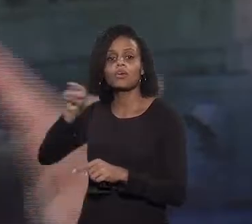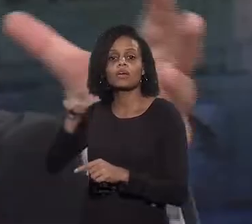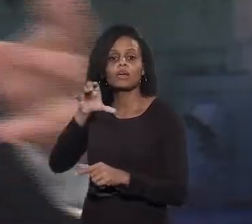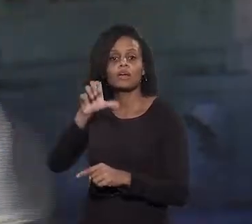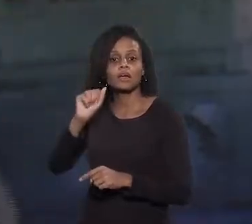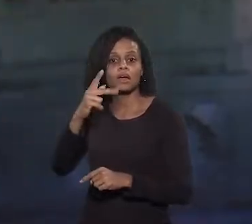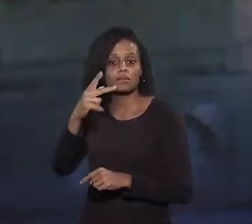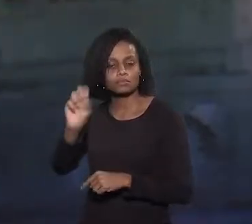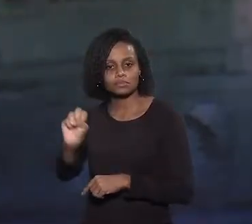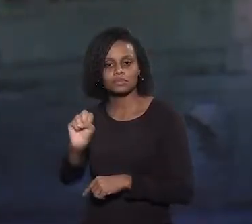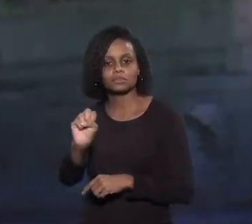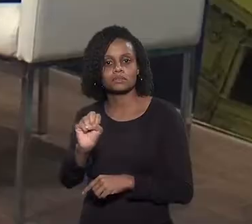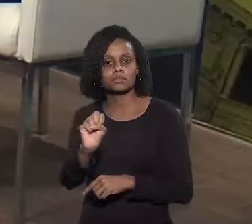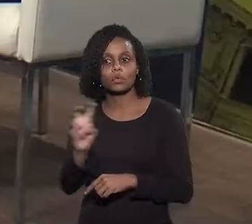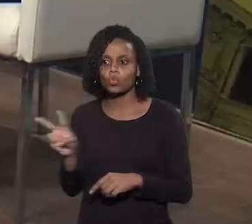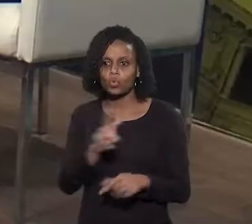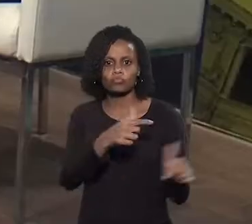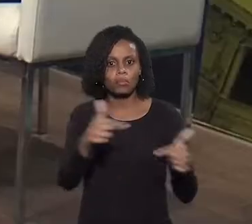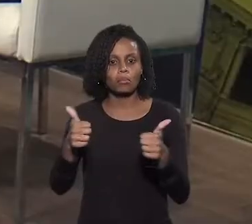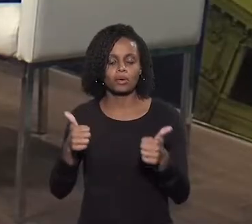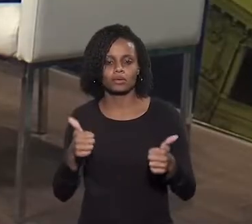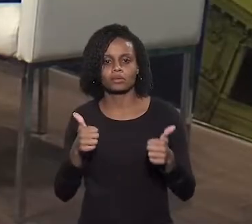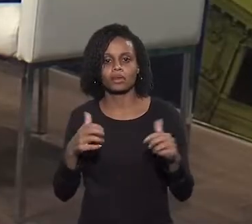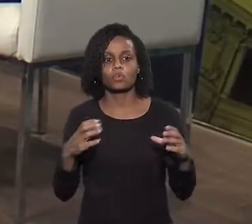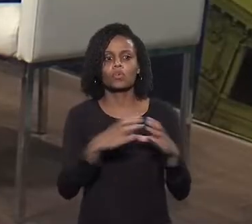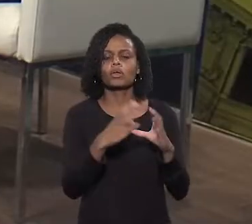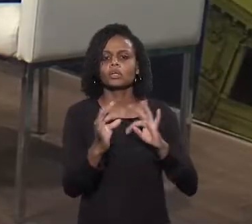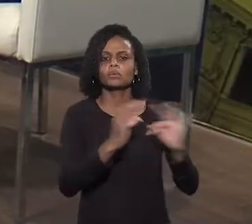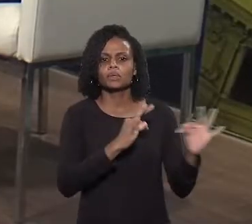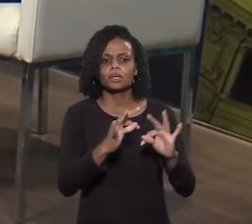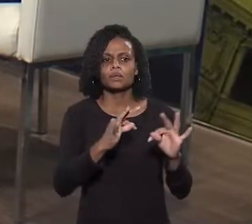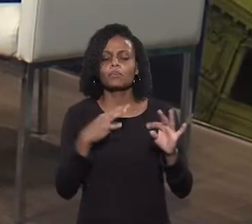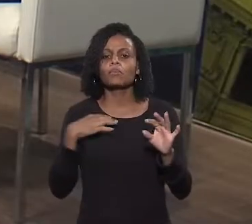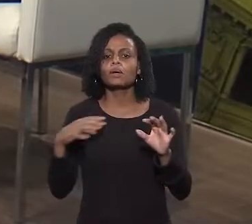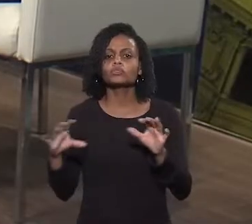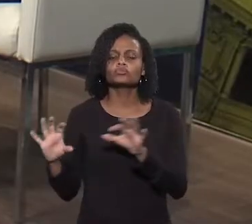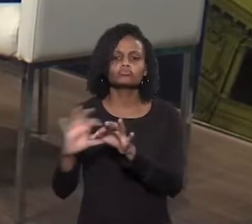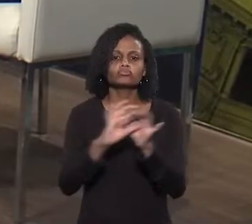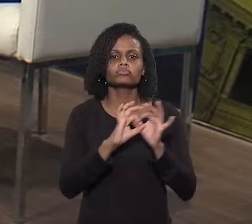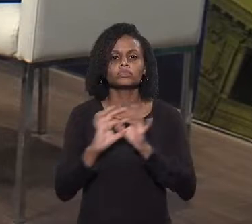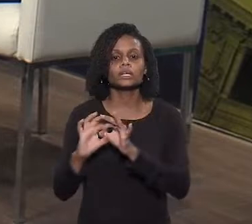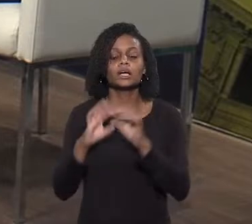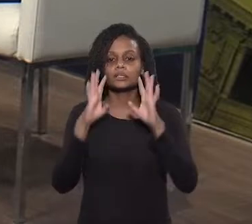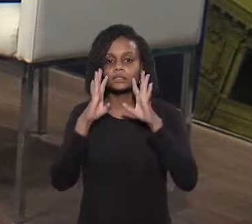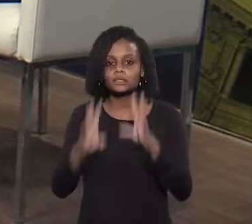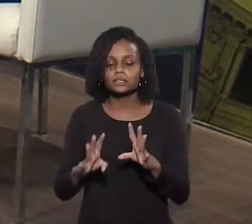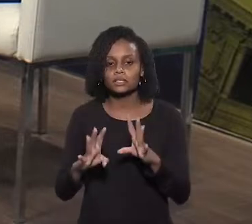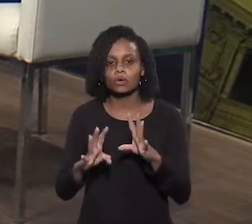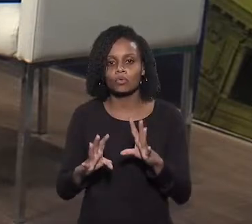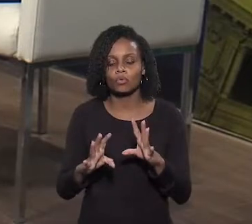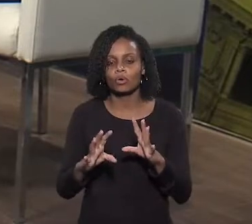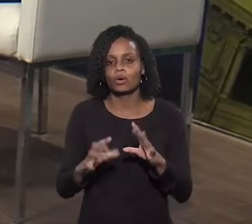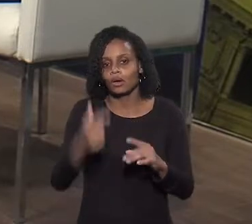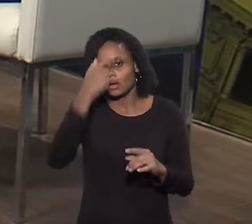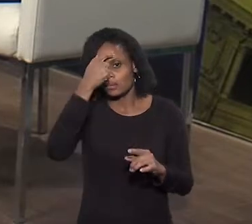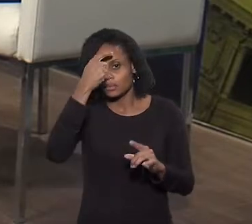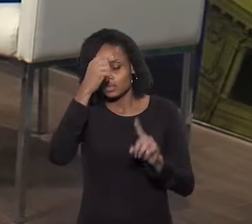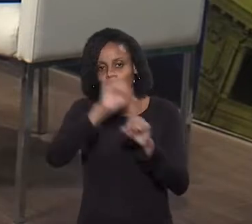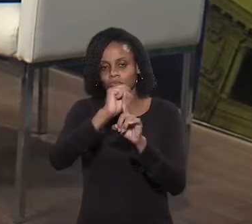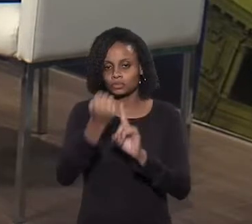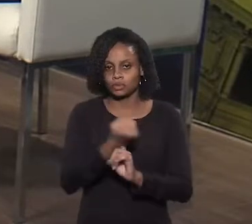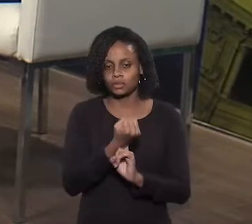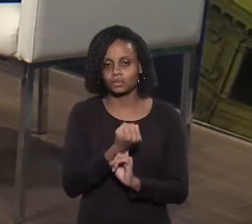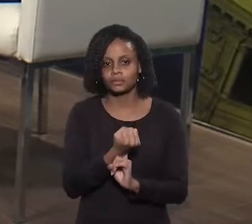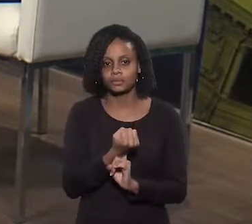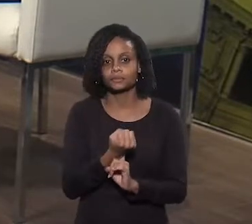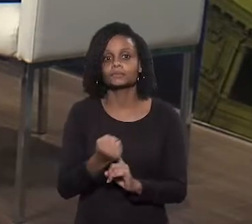Ok, vamos funcionar juntos? As comunidades terapêuticas fazem parte da rede de atenção psicossocial? Aí que está. Fazem. Tem gente